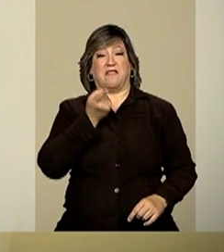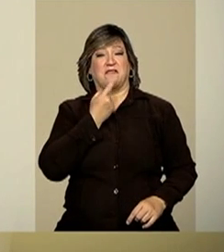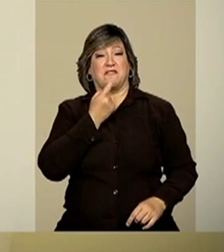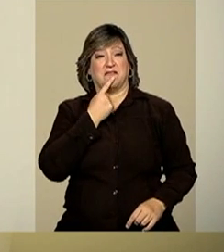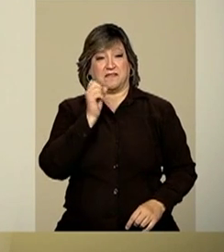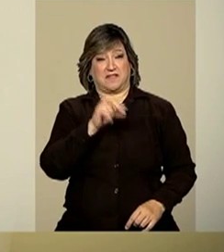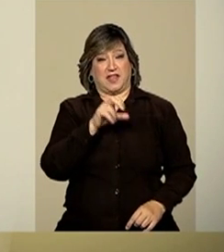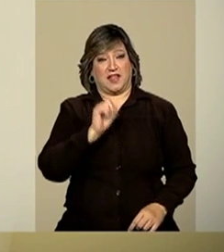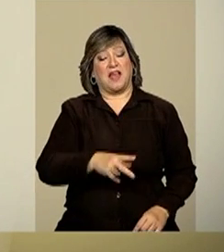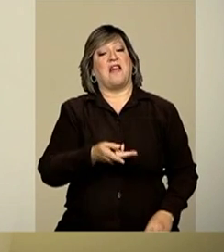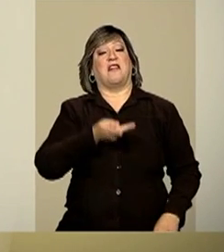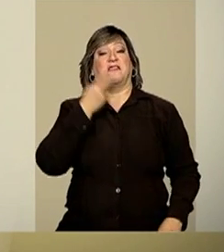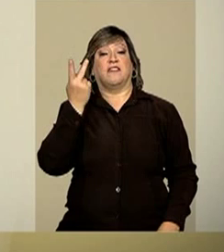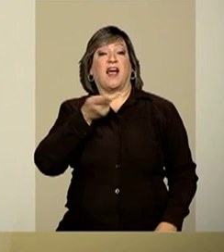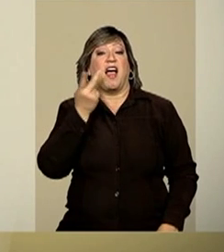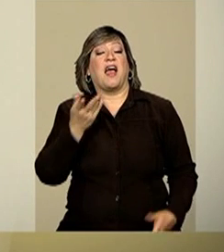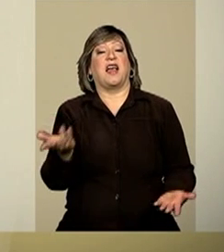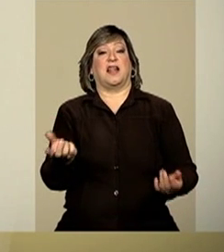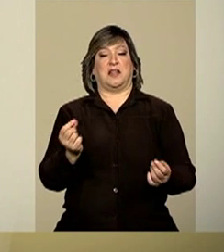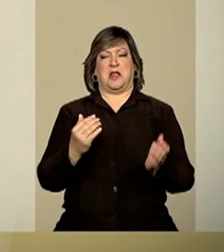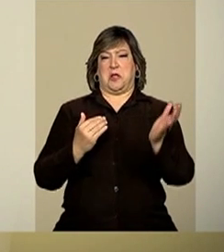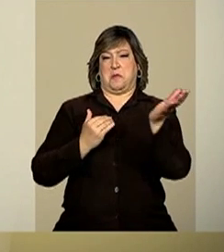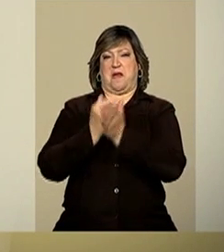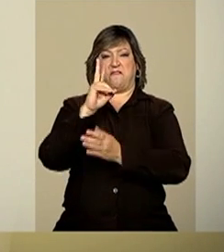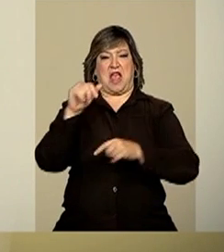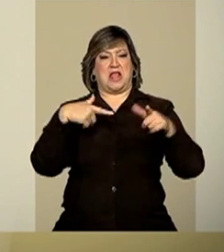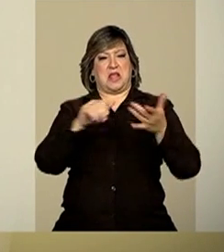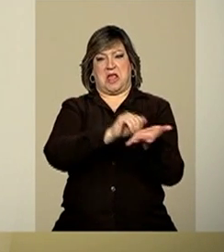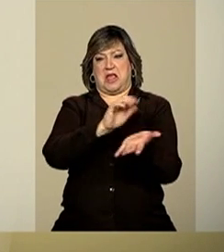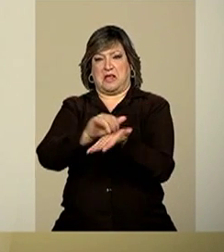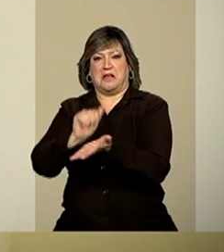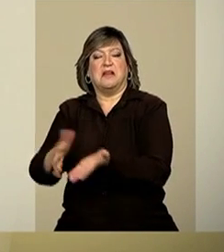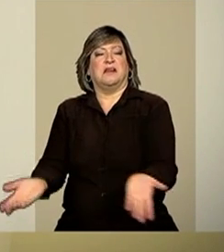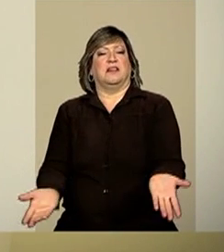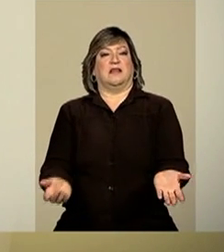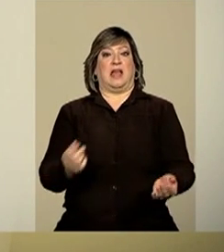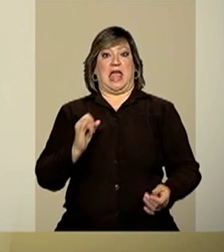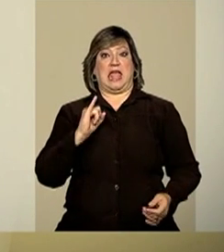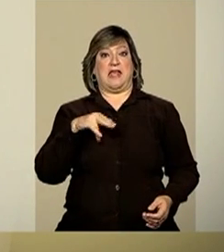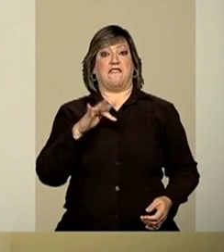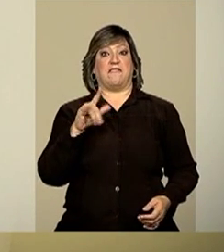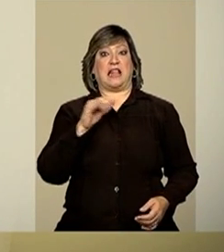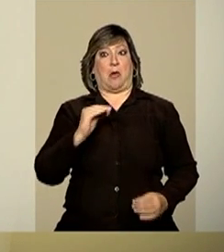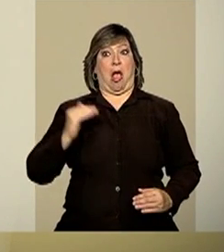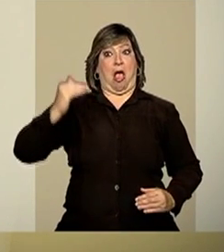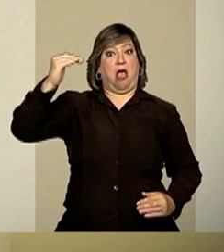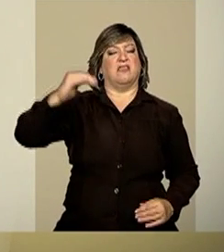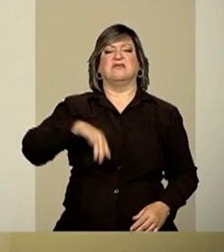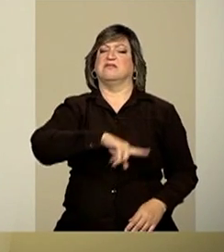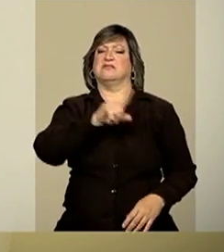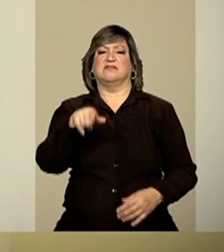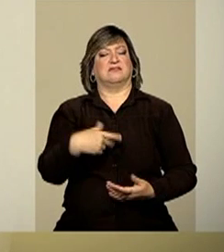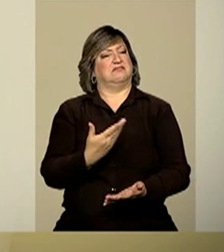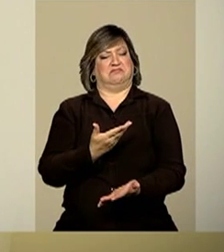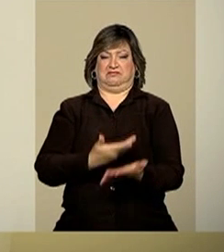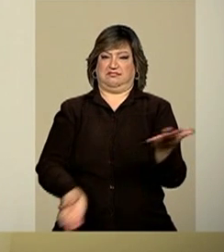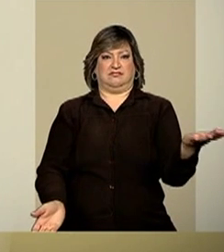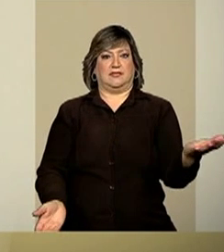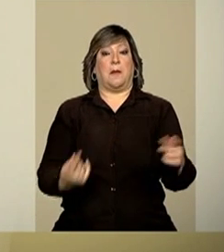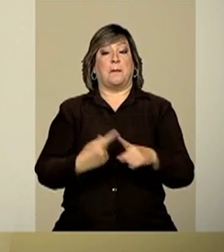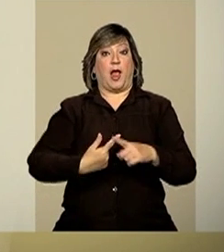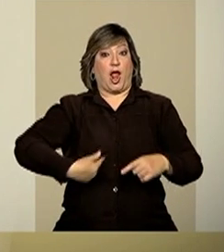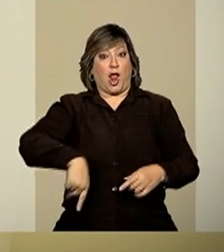os que apostavam em aumento do desemprego, inflação alta e crescimento negativo. Nosso tripé